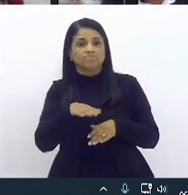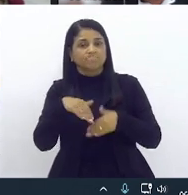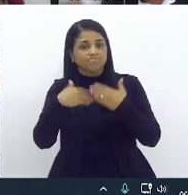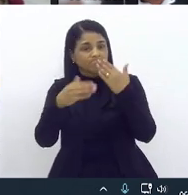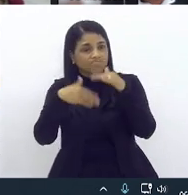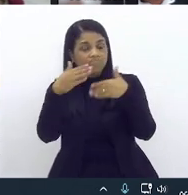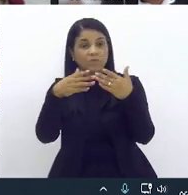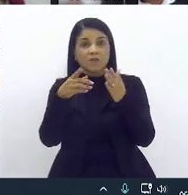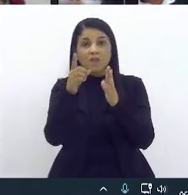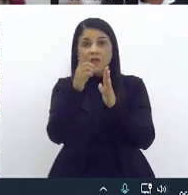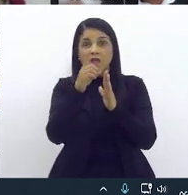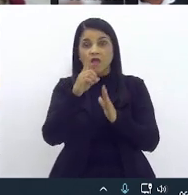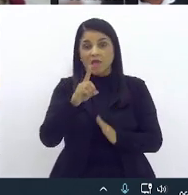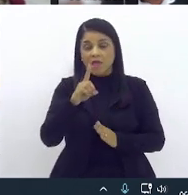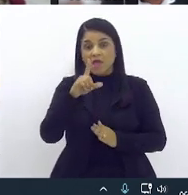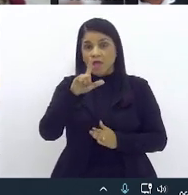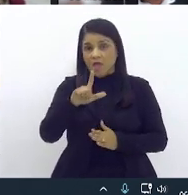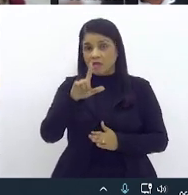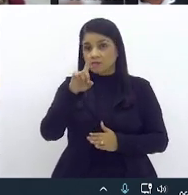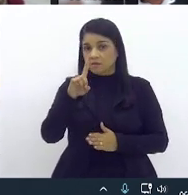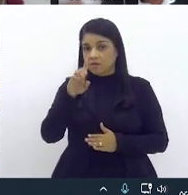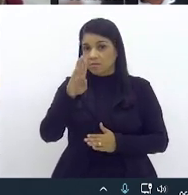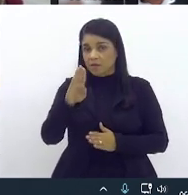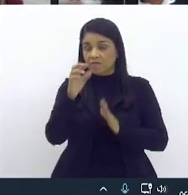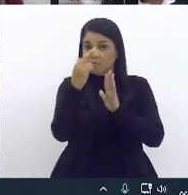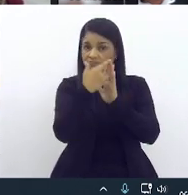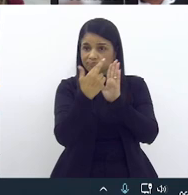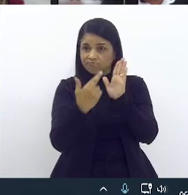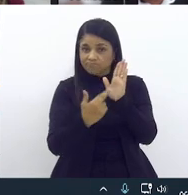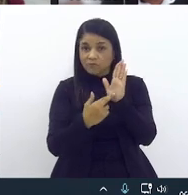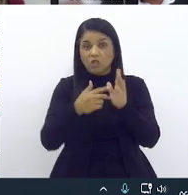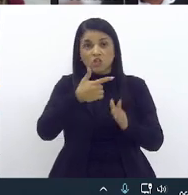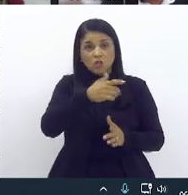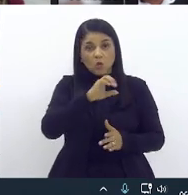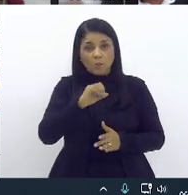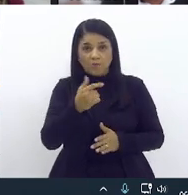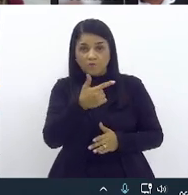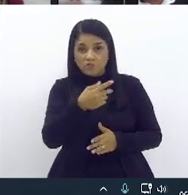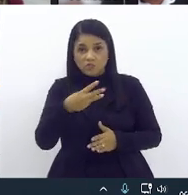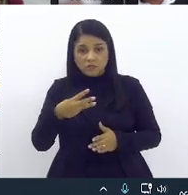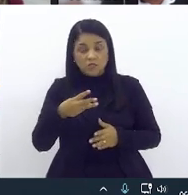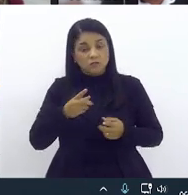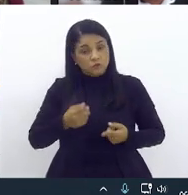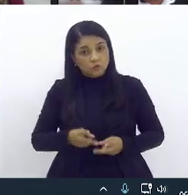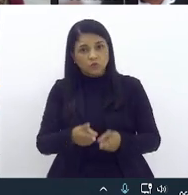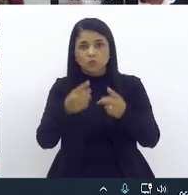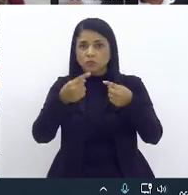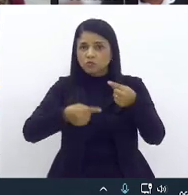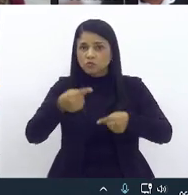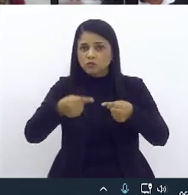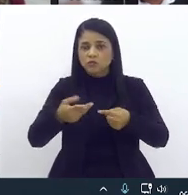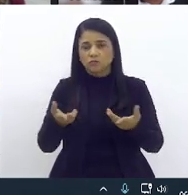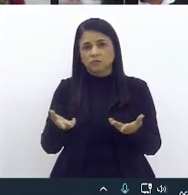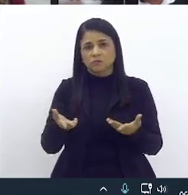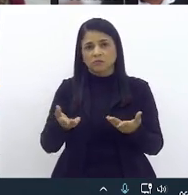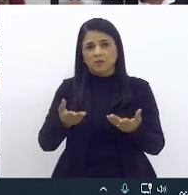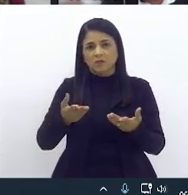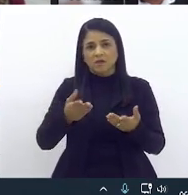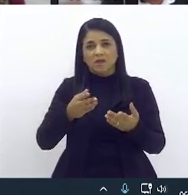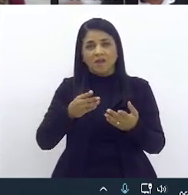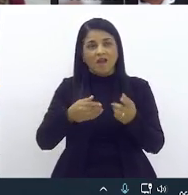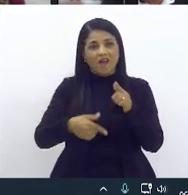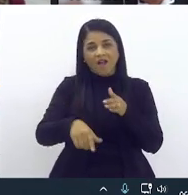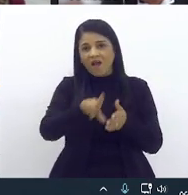para regulamentar. É inadmissível que em 2023 a gente ainda esteja fazendo essa discussão, porque era algo que deveria